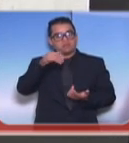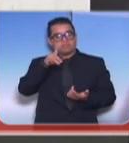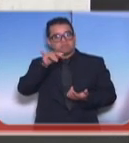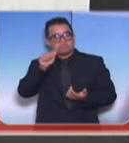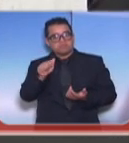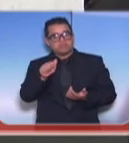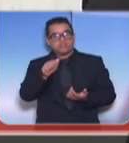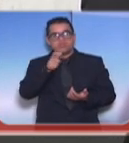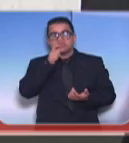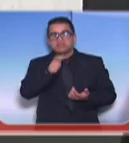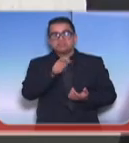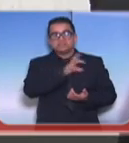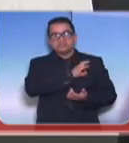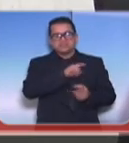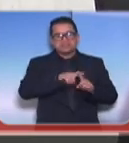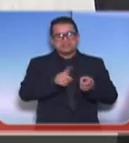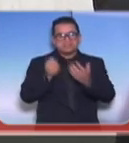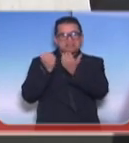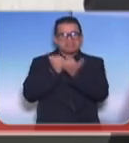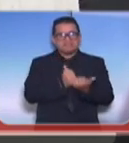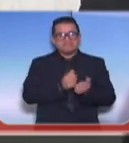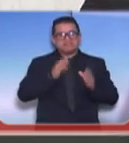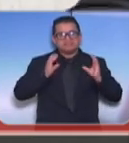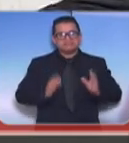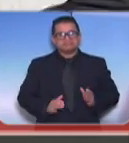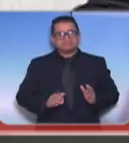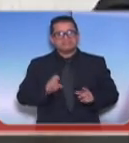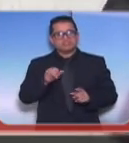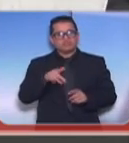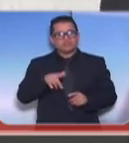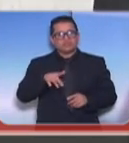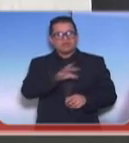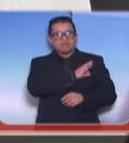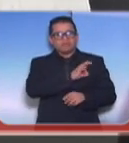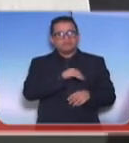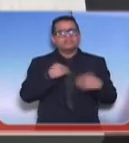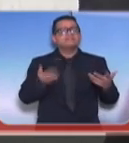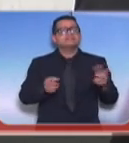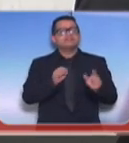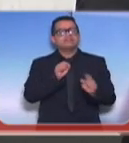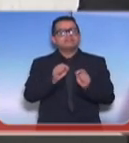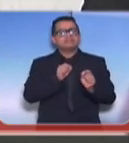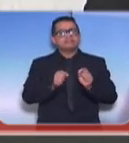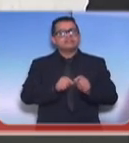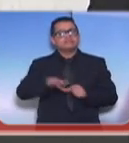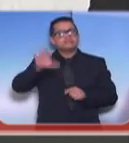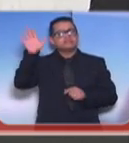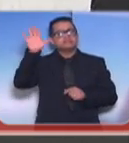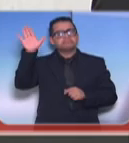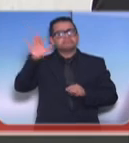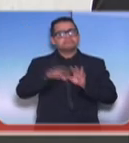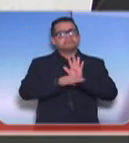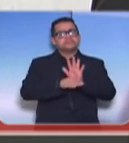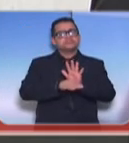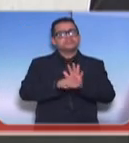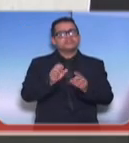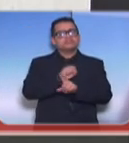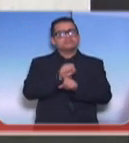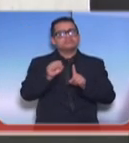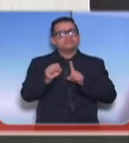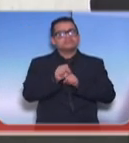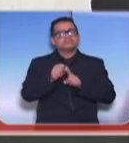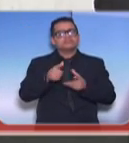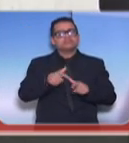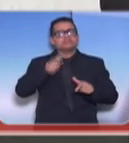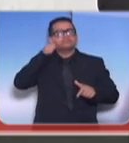criticar a polícia, mas defender o cidadão, se não for a Polícia Militar, ninguém mais se apresenta como defensora da sociedade. É